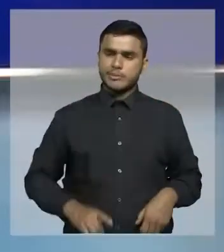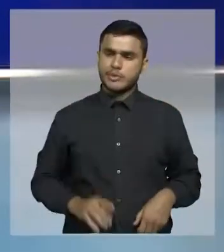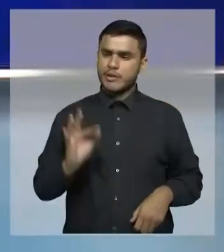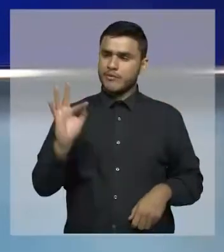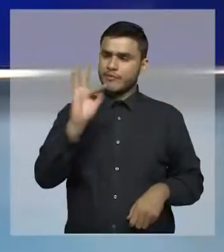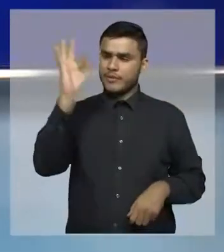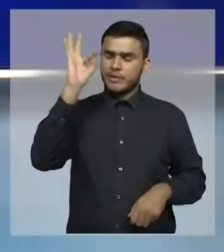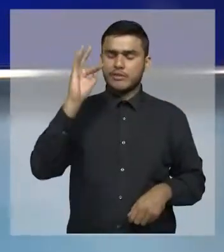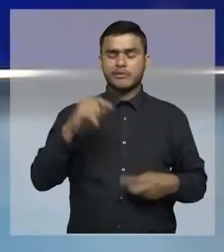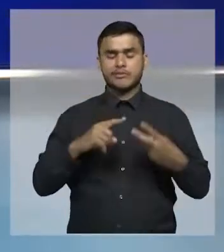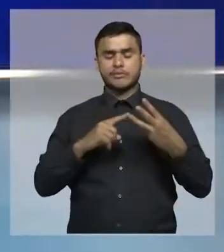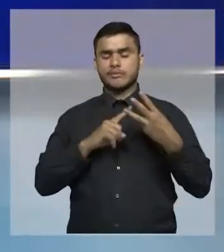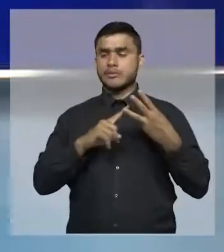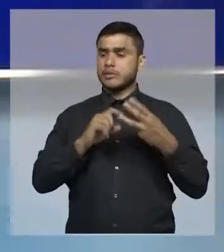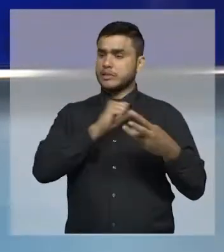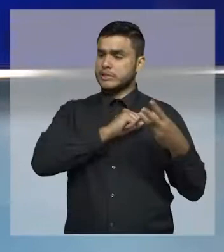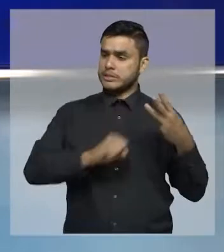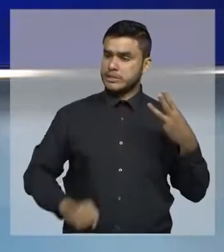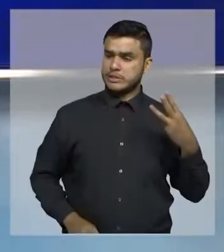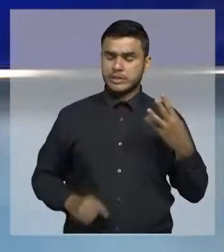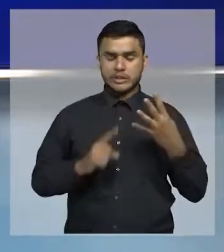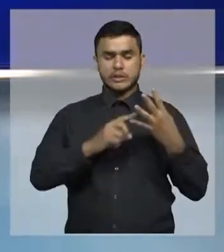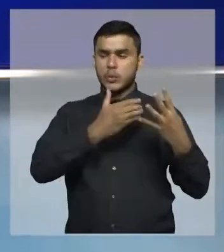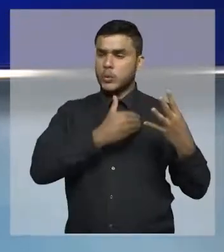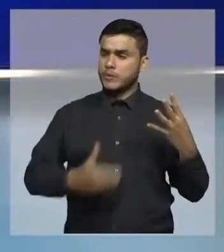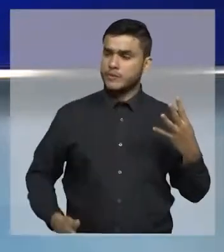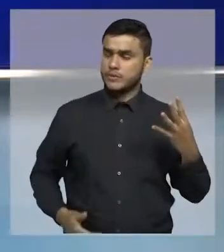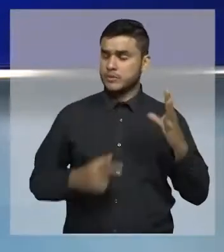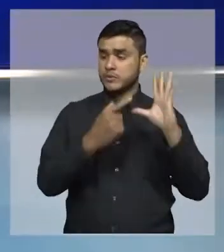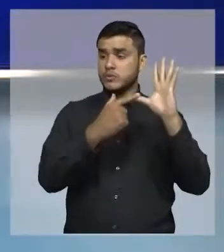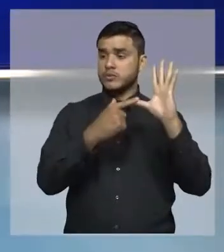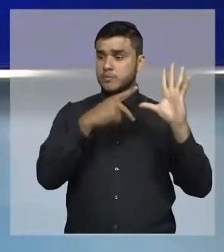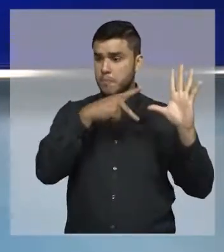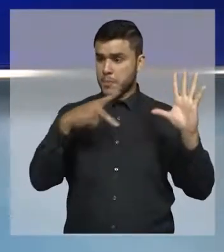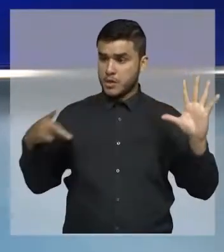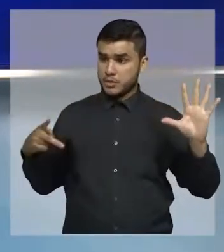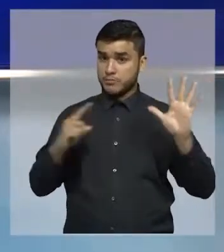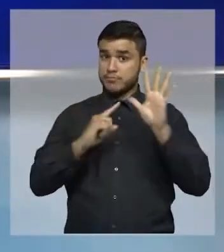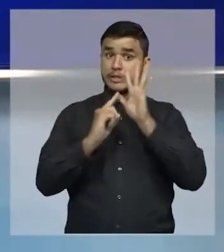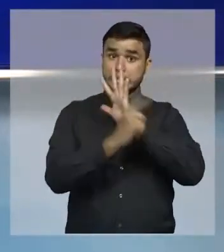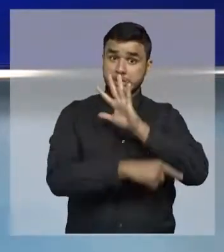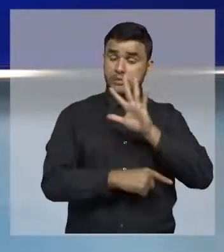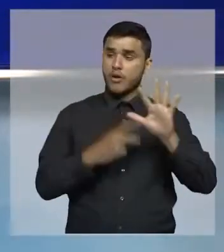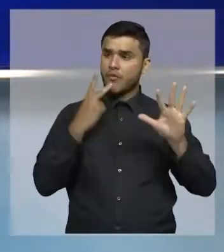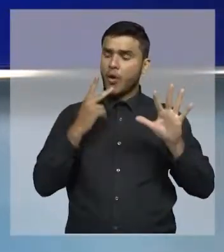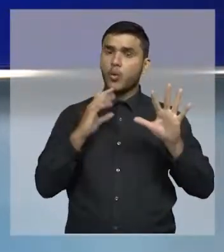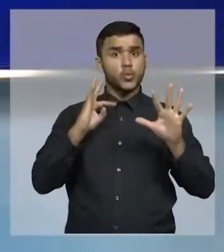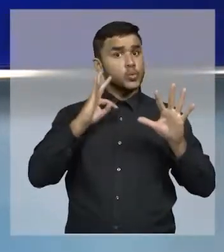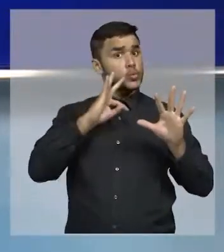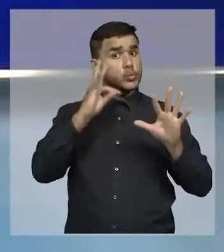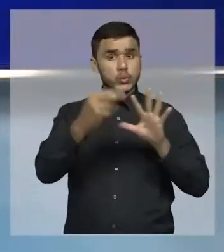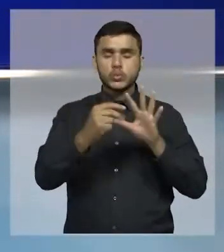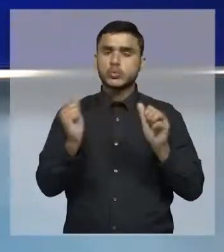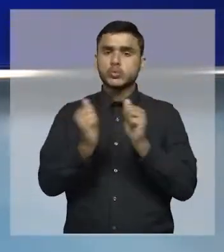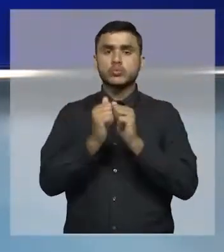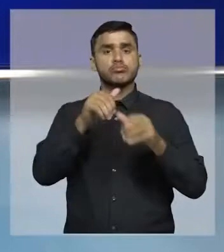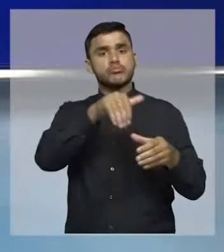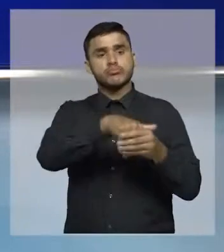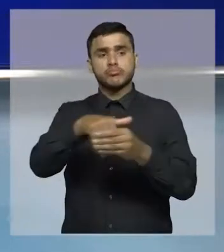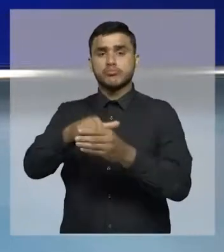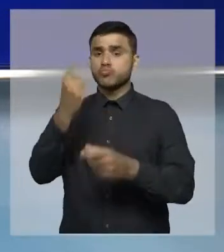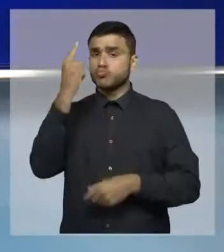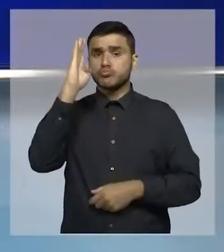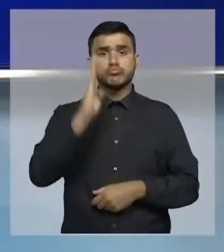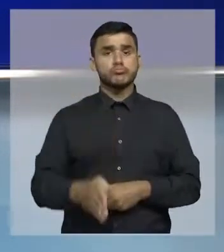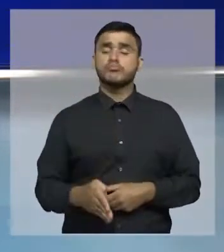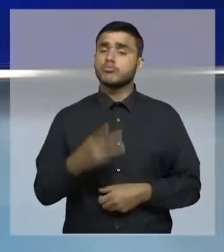E os reflexos, as implicações negativas pela falta de compromisso daqueles que se elegem para o parlamento já